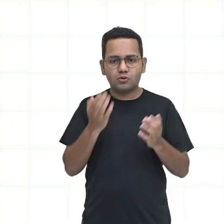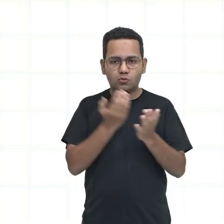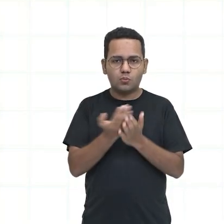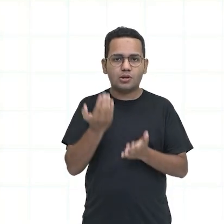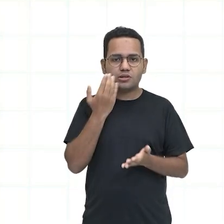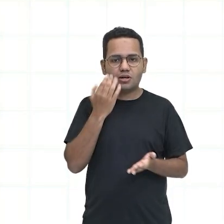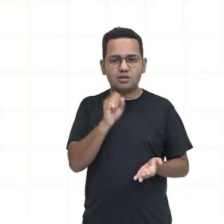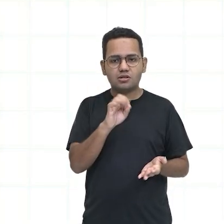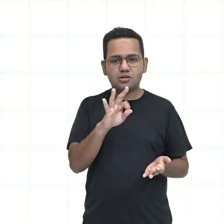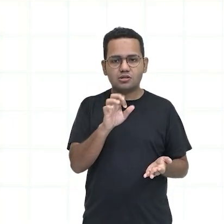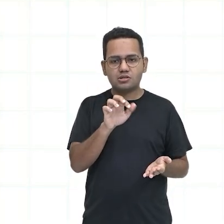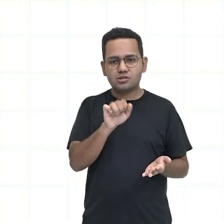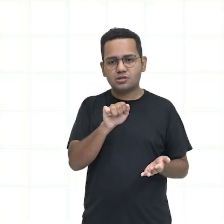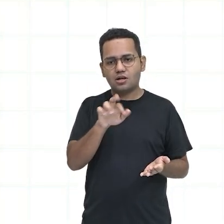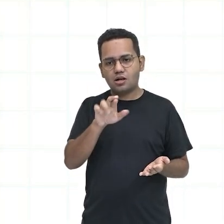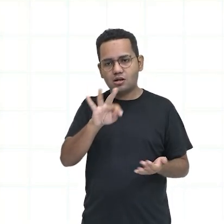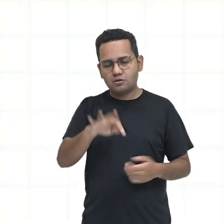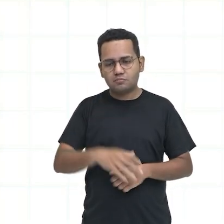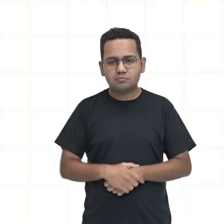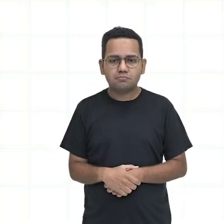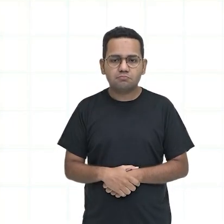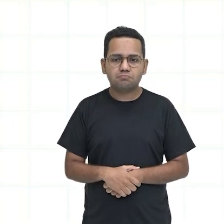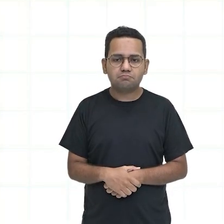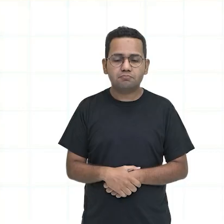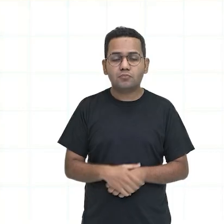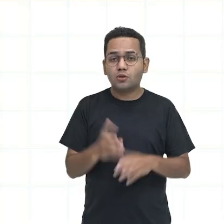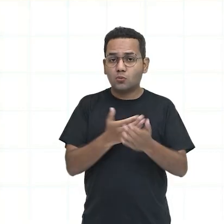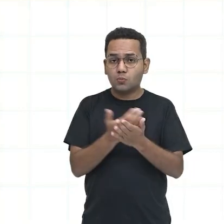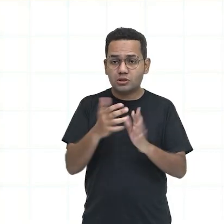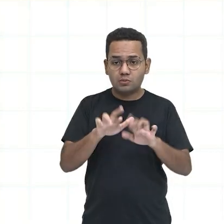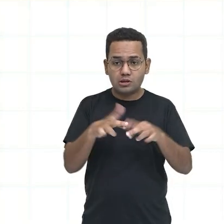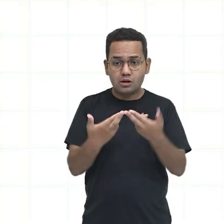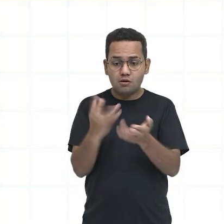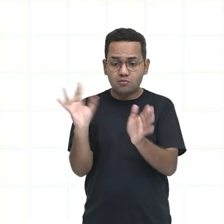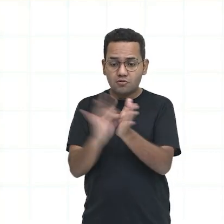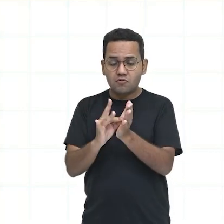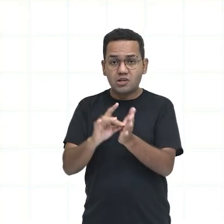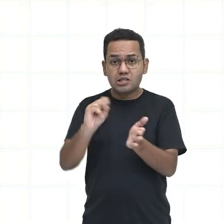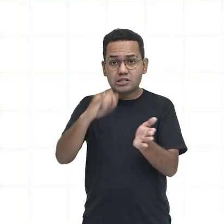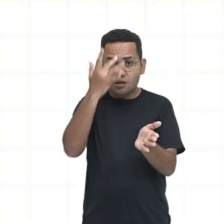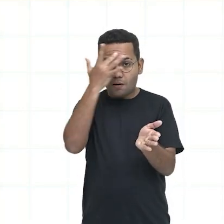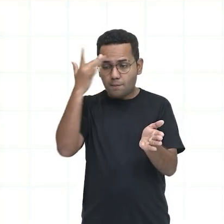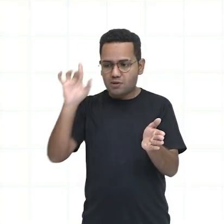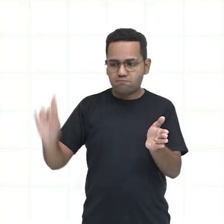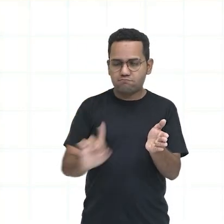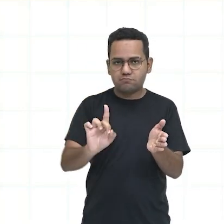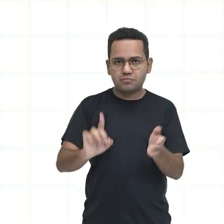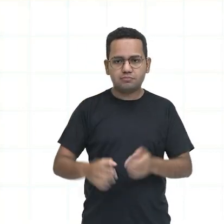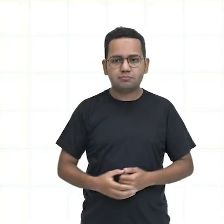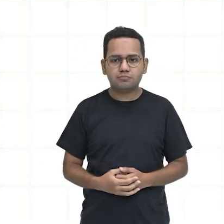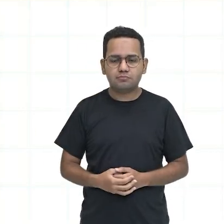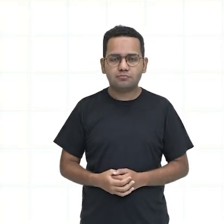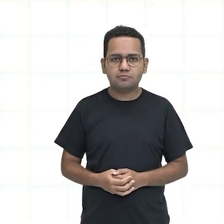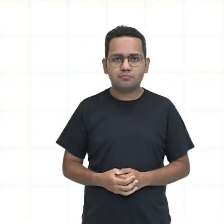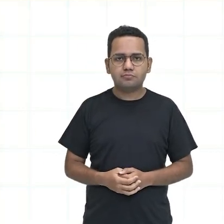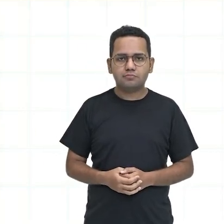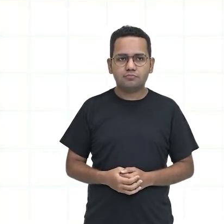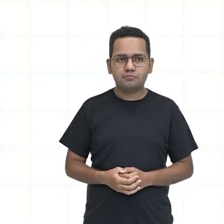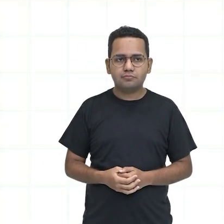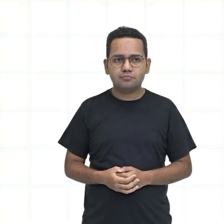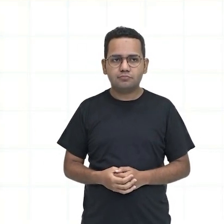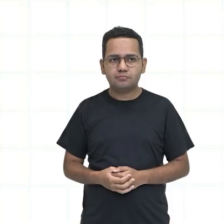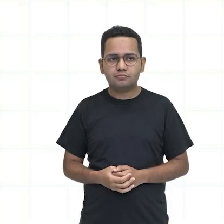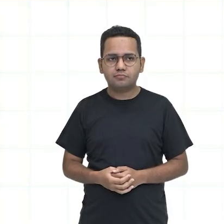verbo começar. We will start the meeting when he arrives. Nós começaremos o encontro quando ele